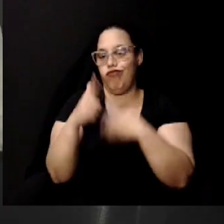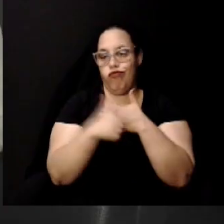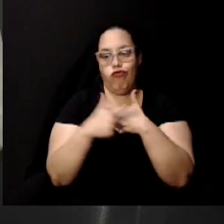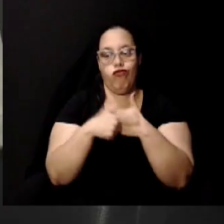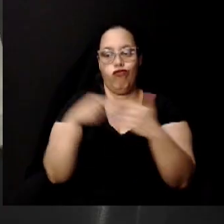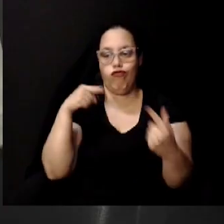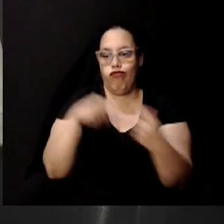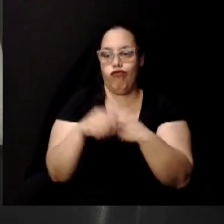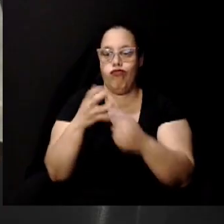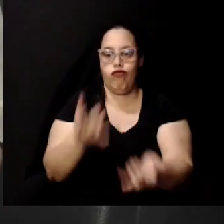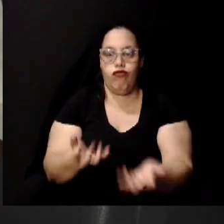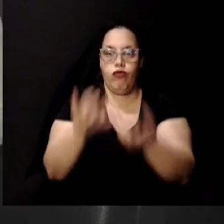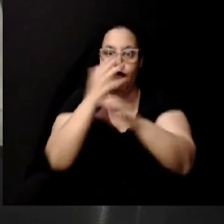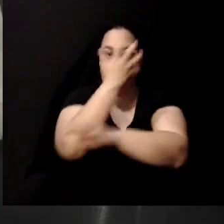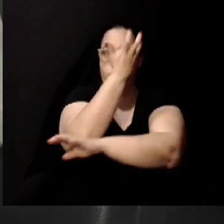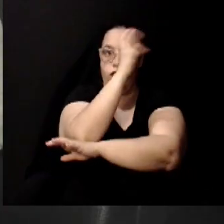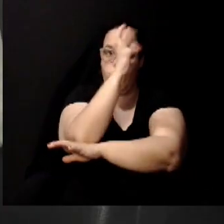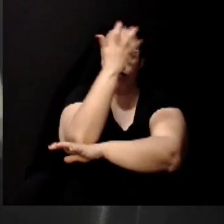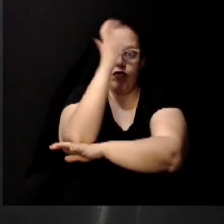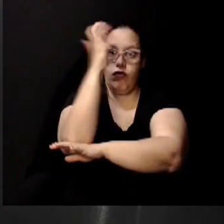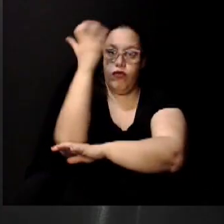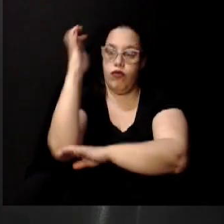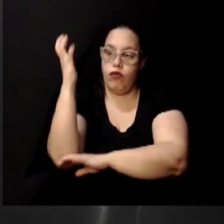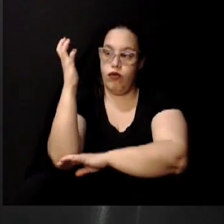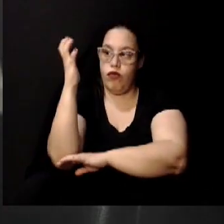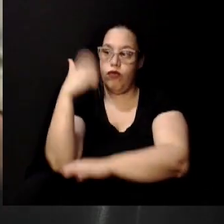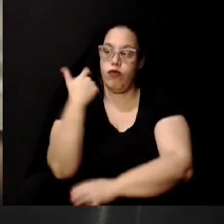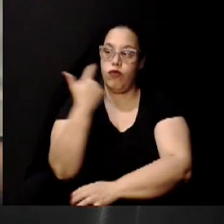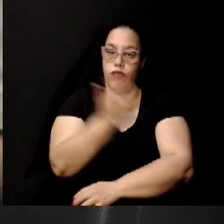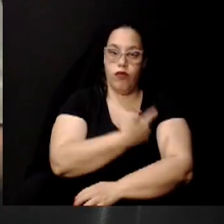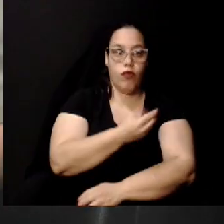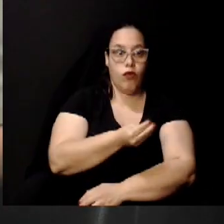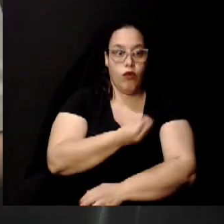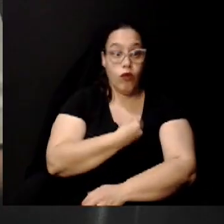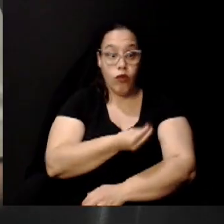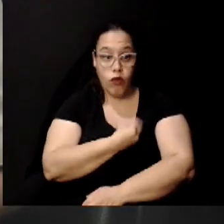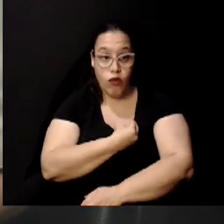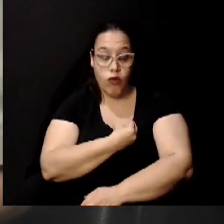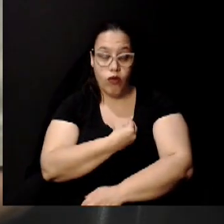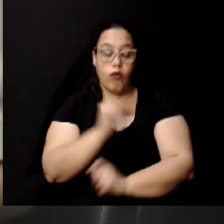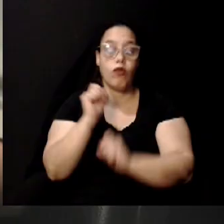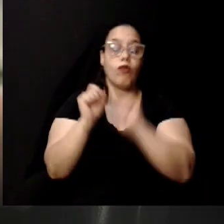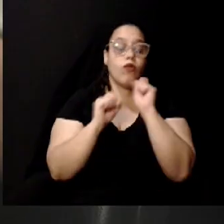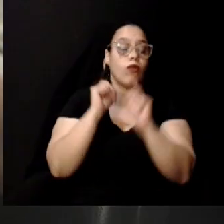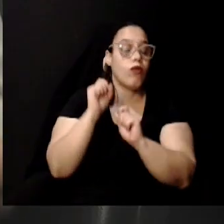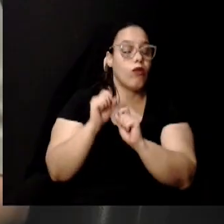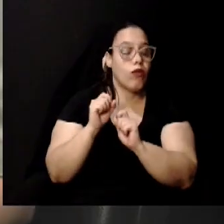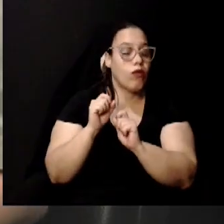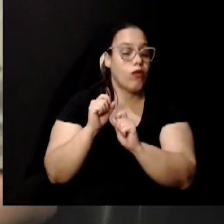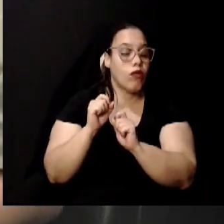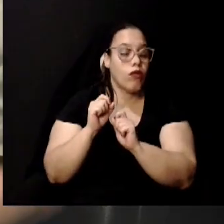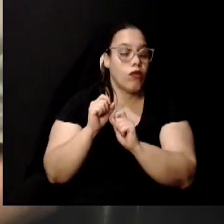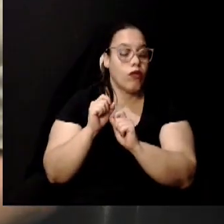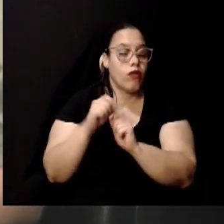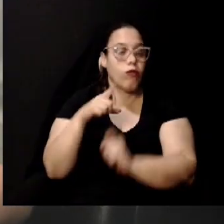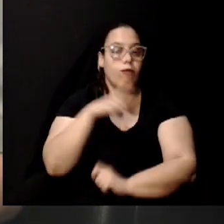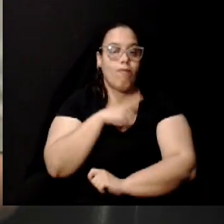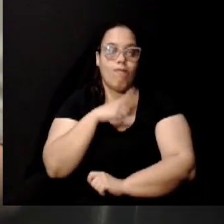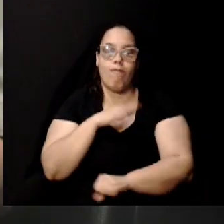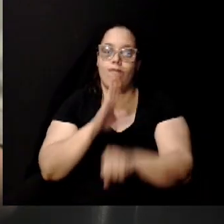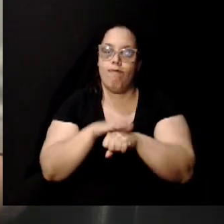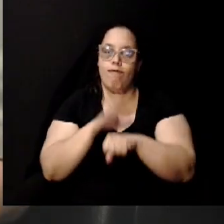incêndios florestais. E a gente está vivenciando uma situação em que você tem cada vez mais,